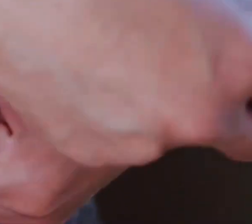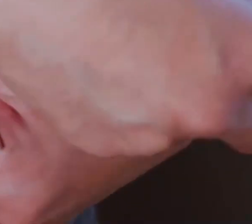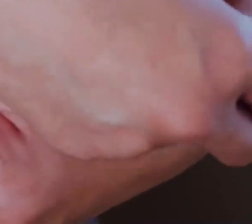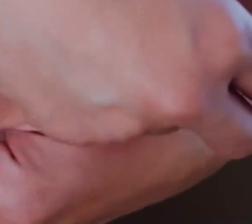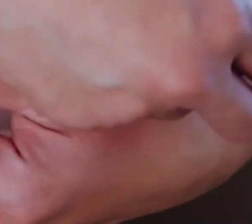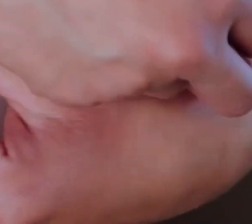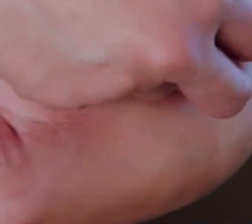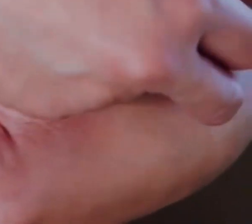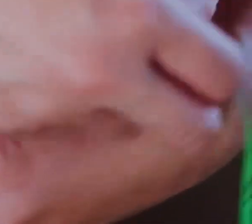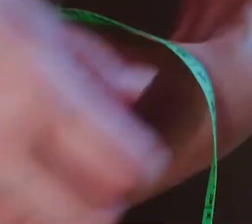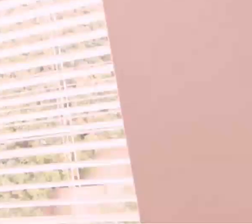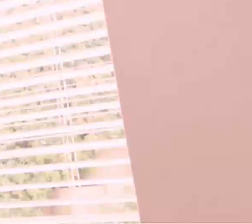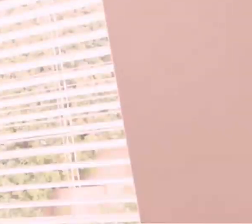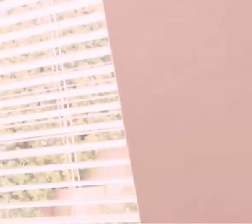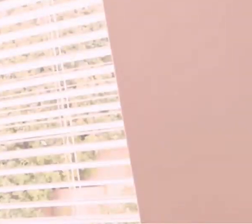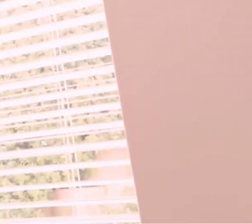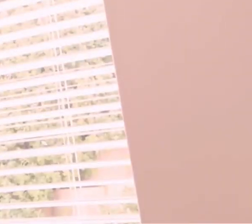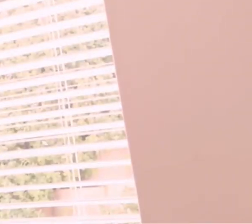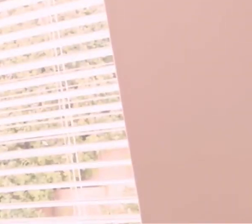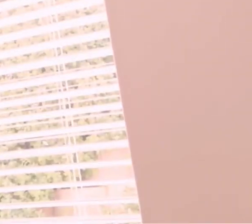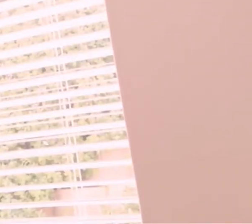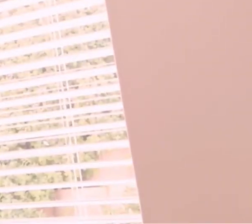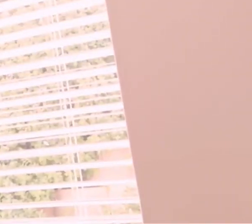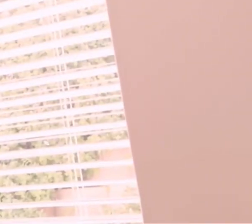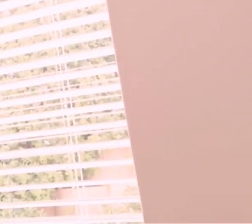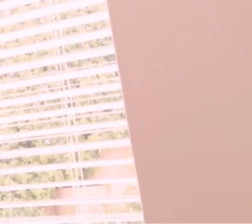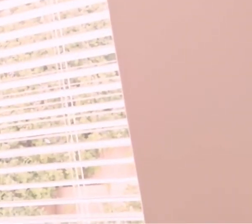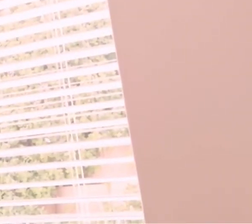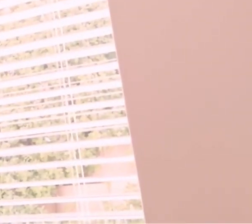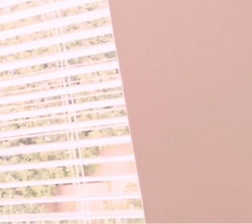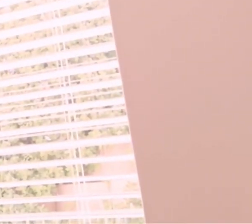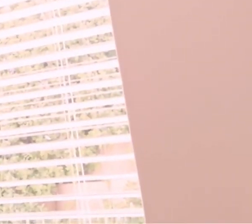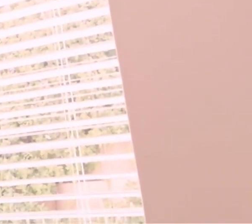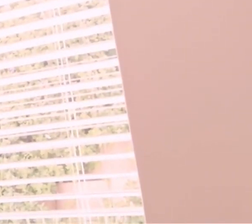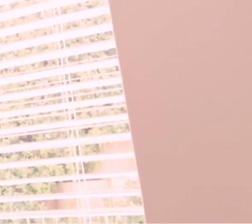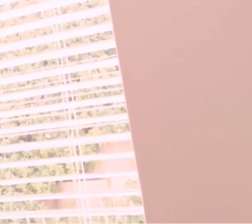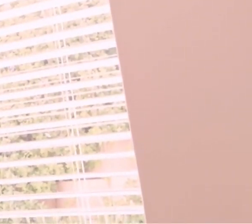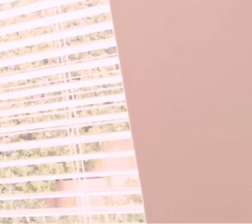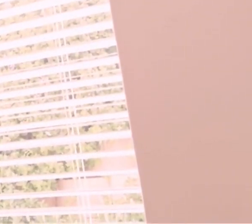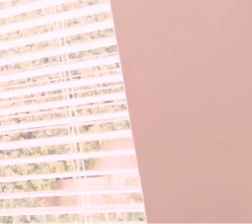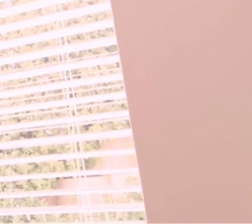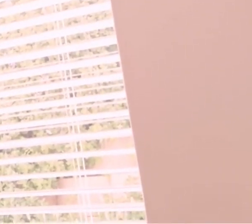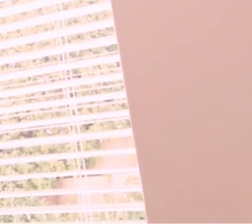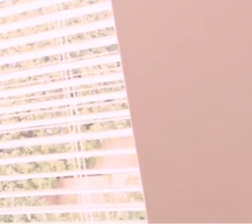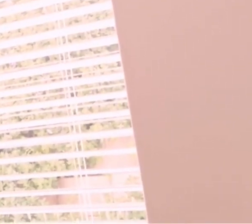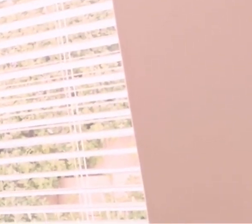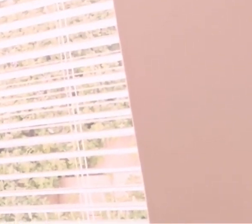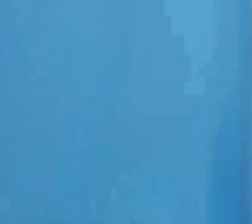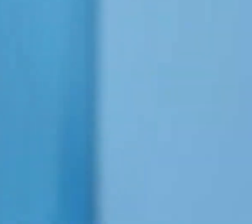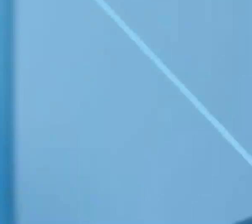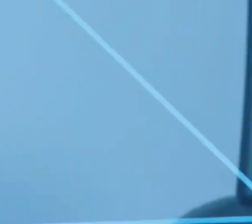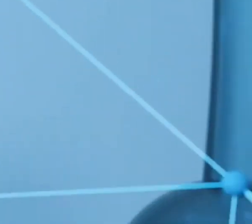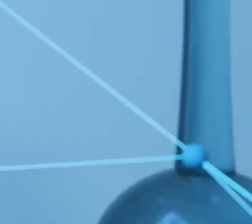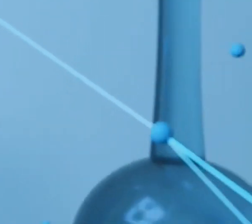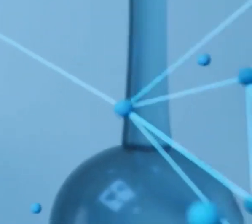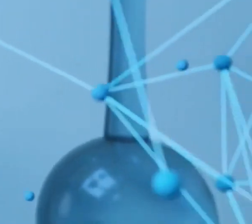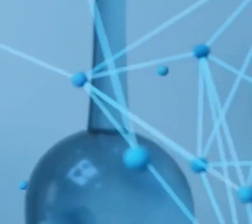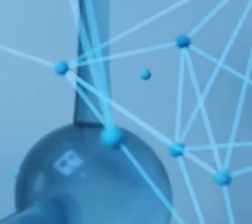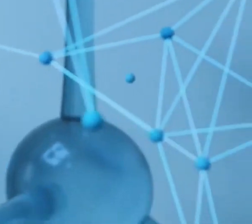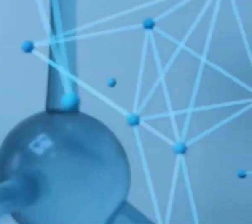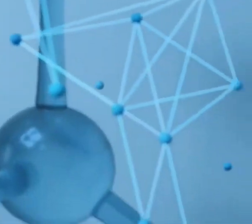como esse processo ocorre? Bom, a energia para o movimento corporal, contração muscular, é produzida por meio